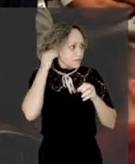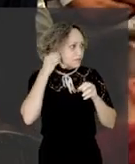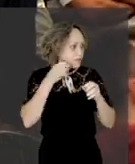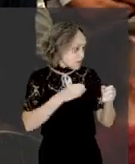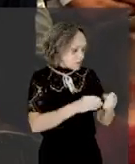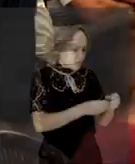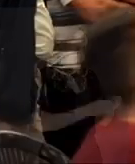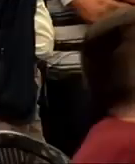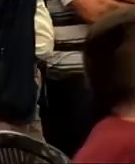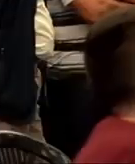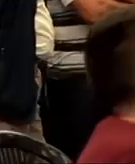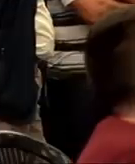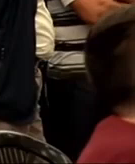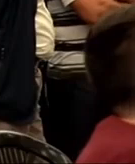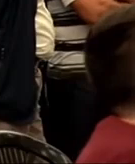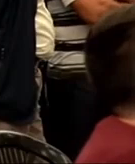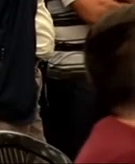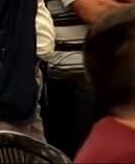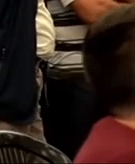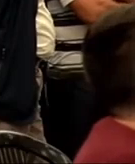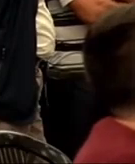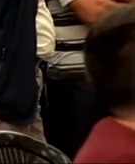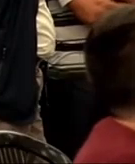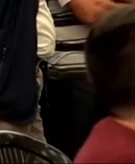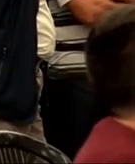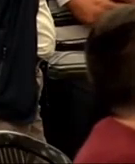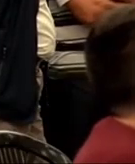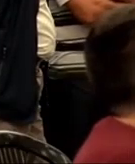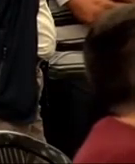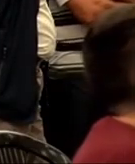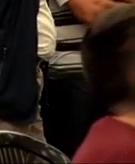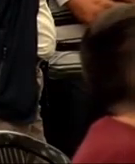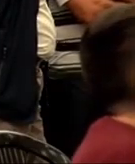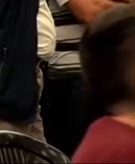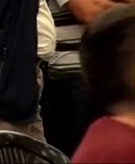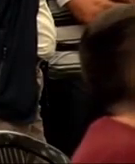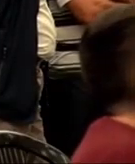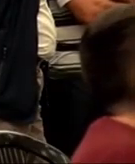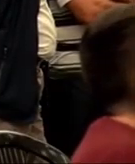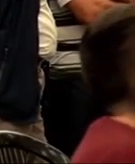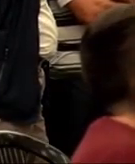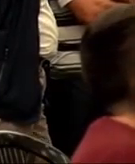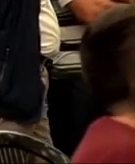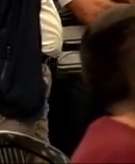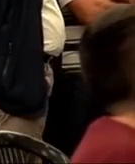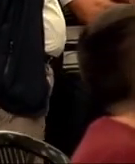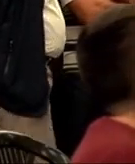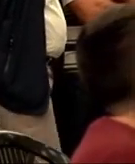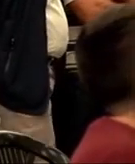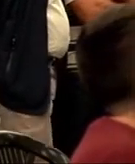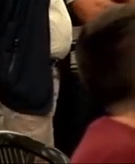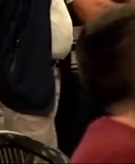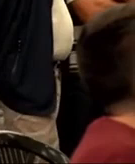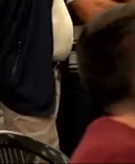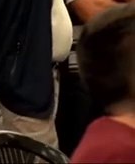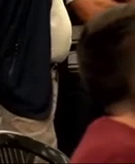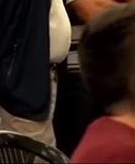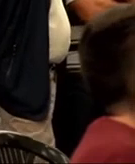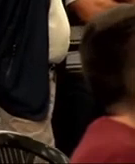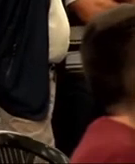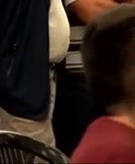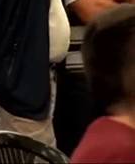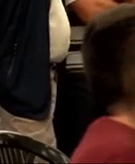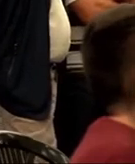casa, companheiro da Direção Nacional do Movimento dos Trabalhadores Sem Terra, do